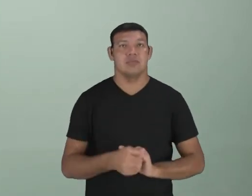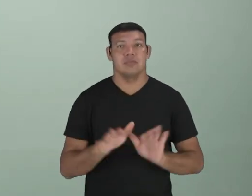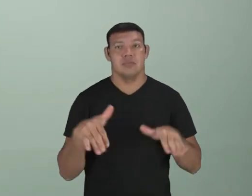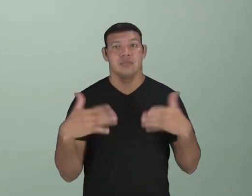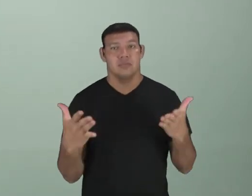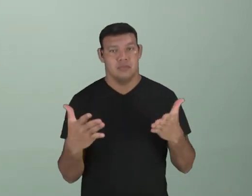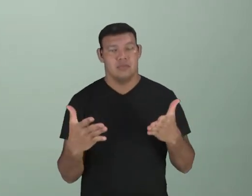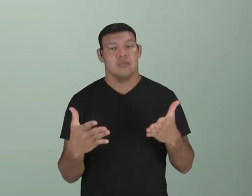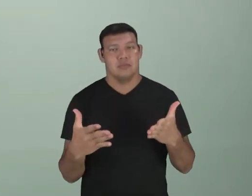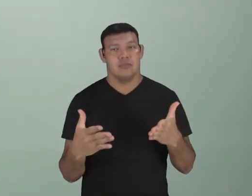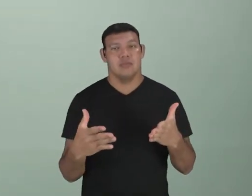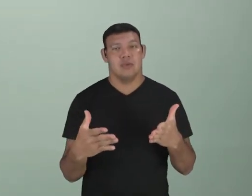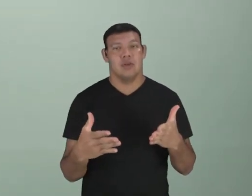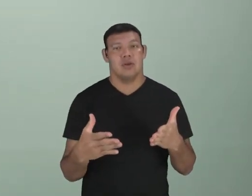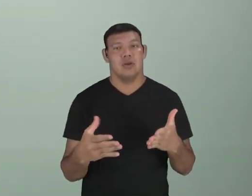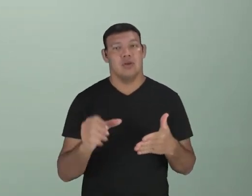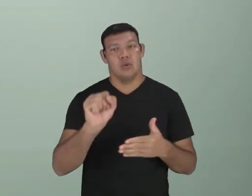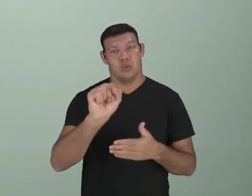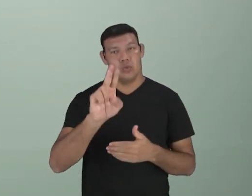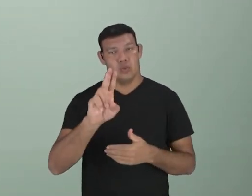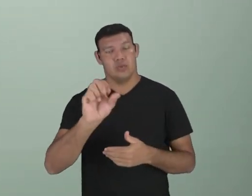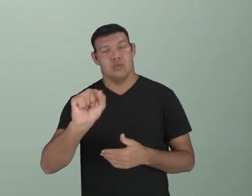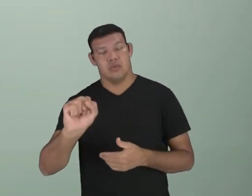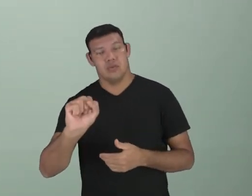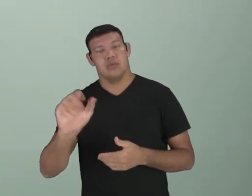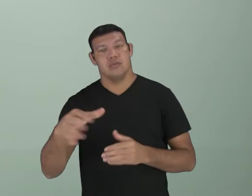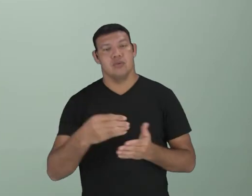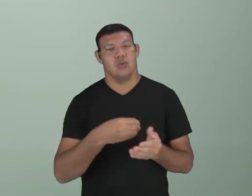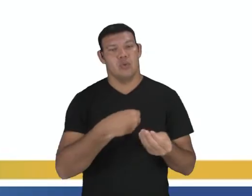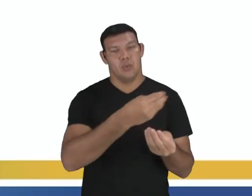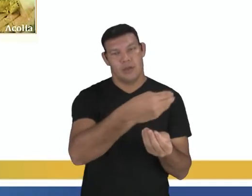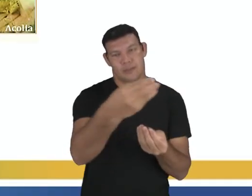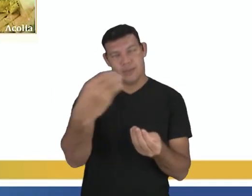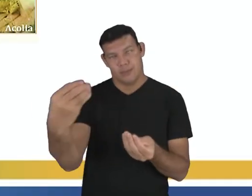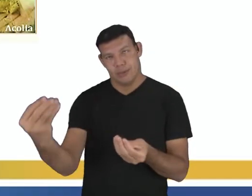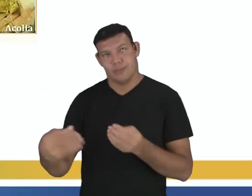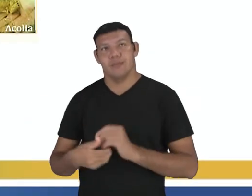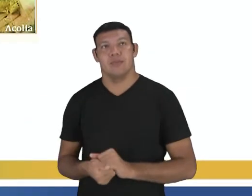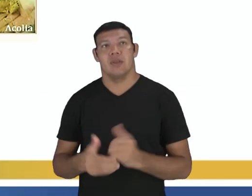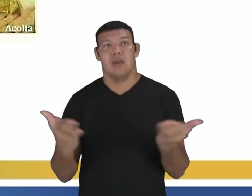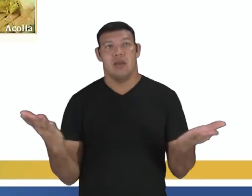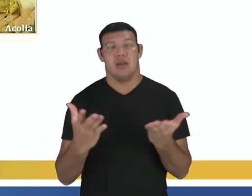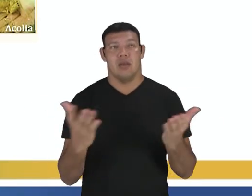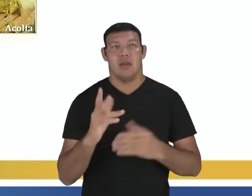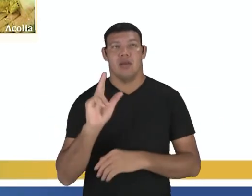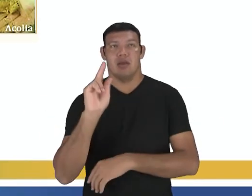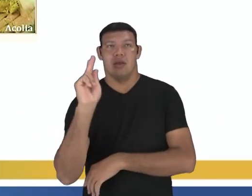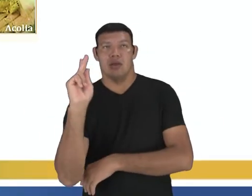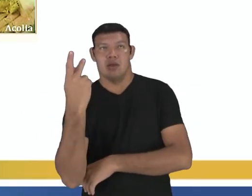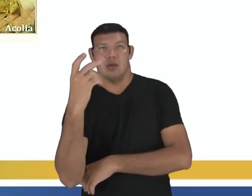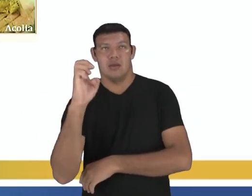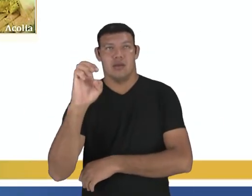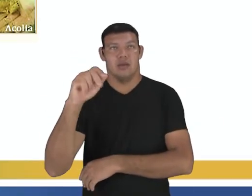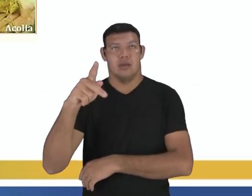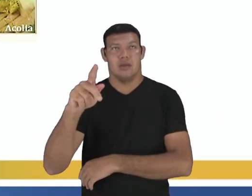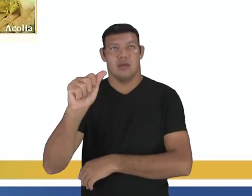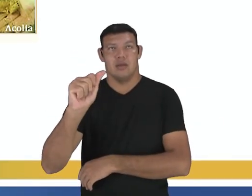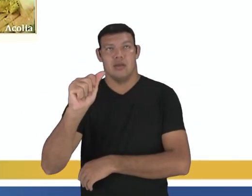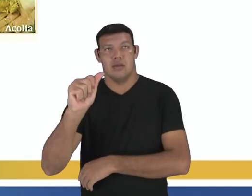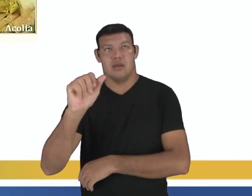cura, tá bom? E esse medicamento ele é dado gratuitamente pelo SUS, tá? Partindo para as hepatites virais, tá